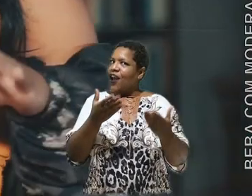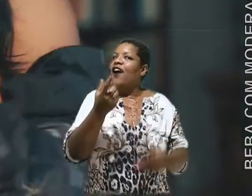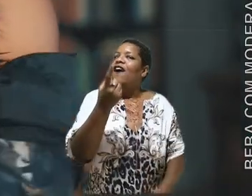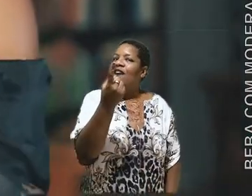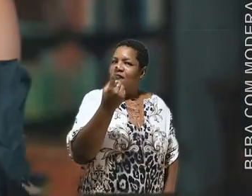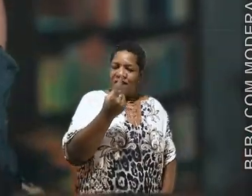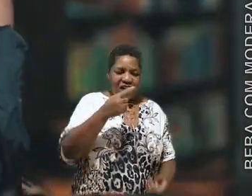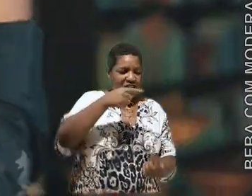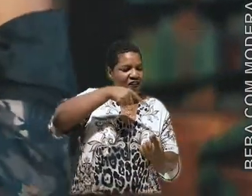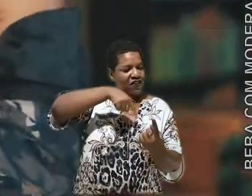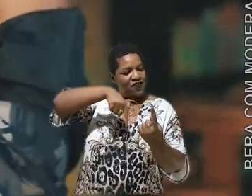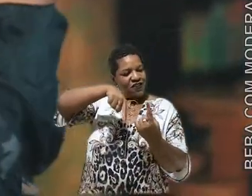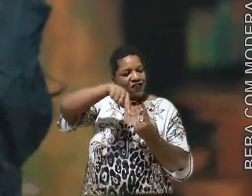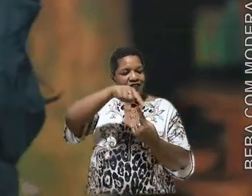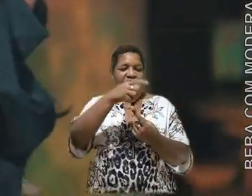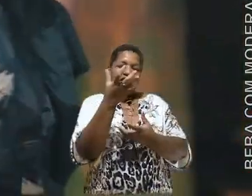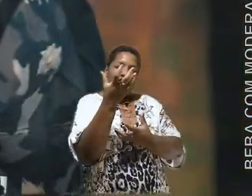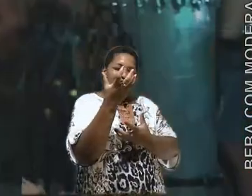mesmo